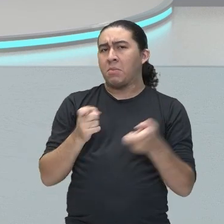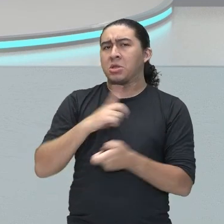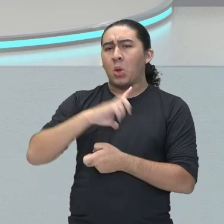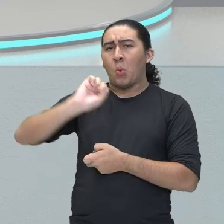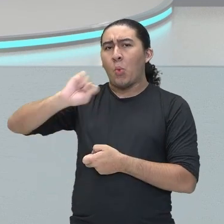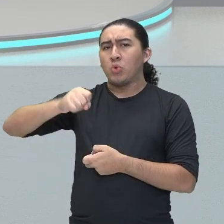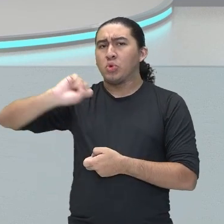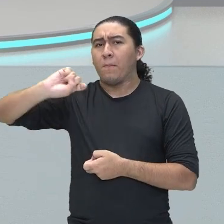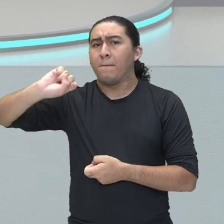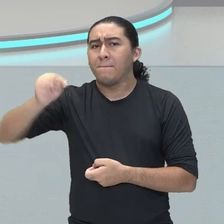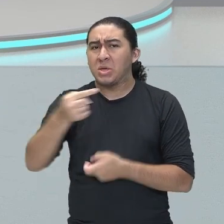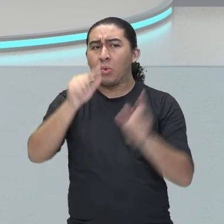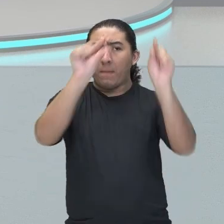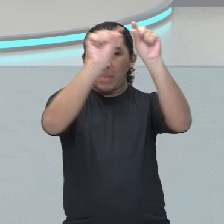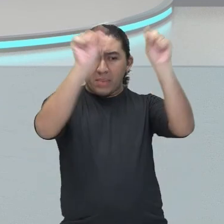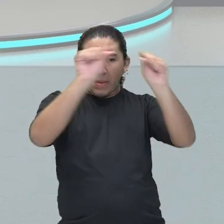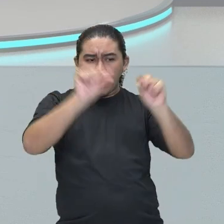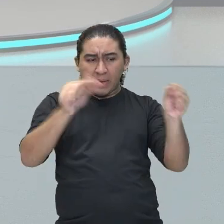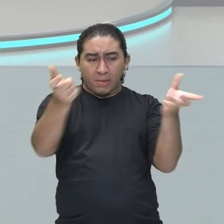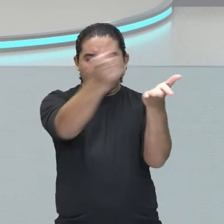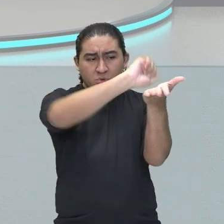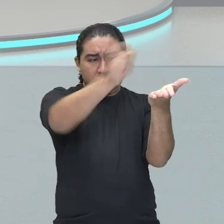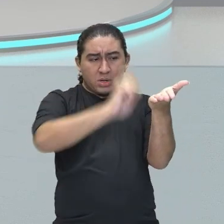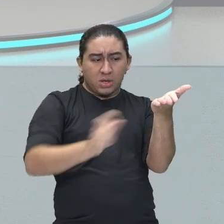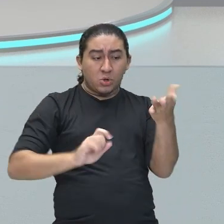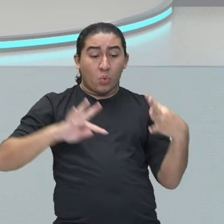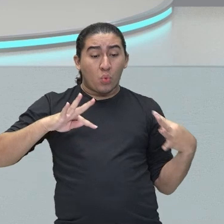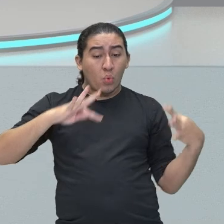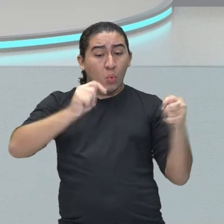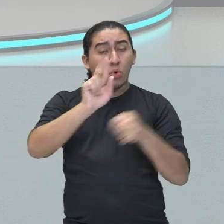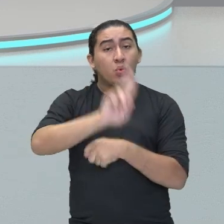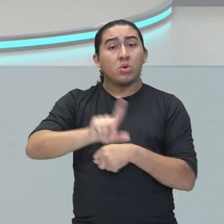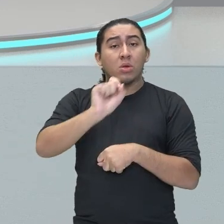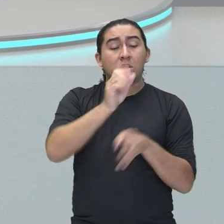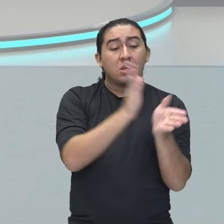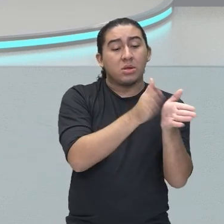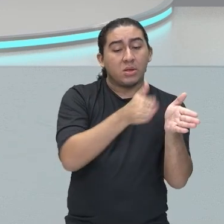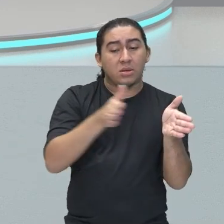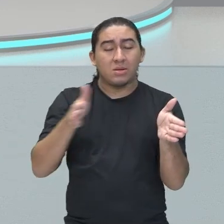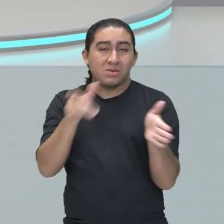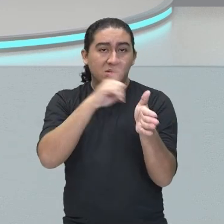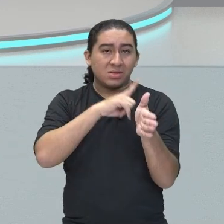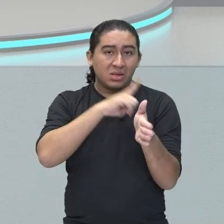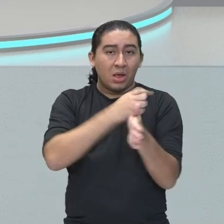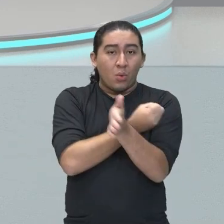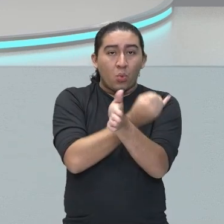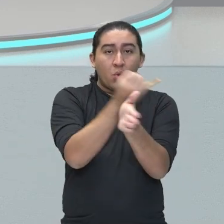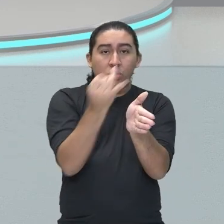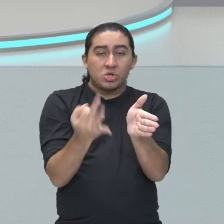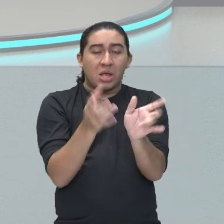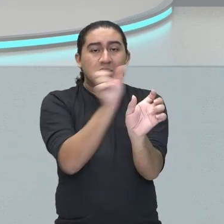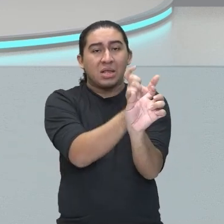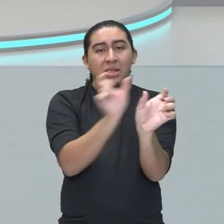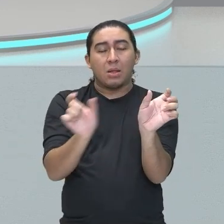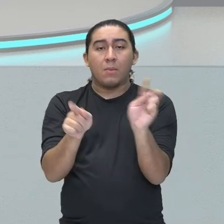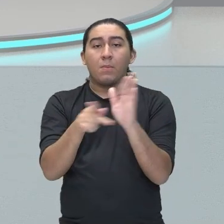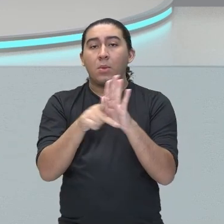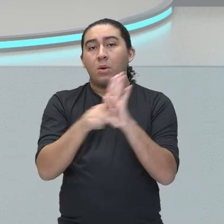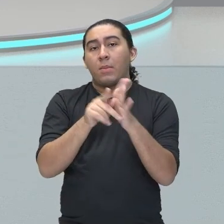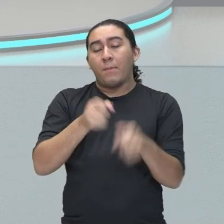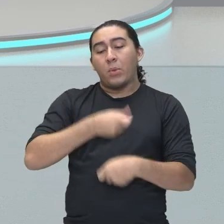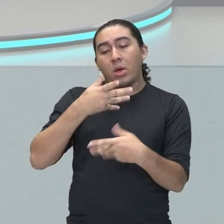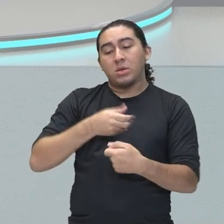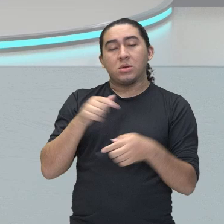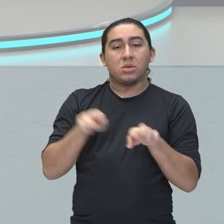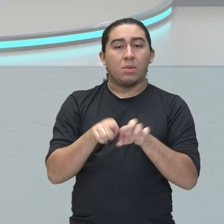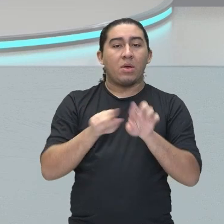8.816 linhas escritas, todas contadas as sílabas poéticas e com